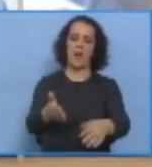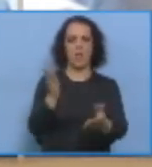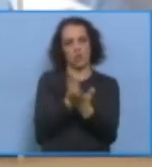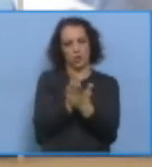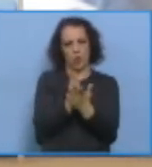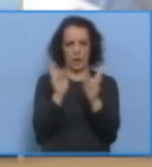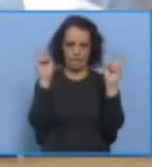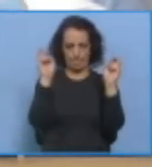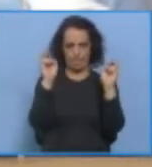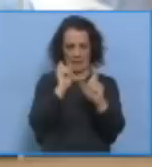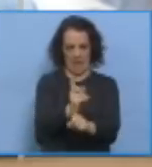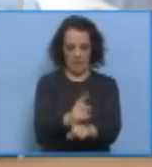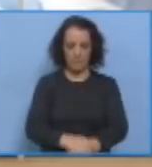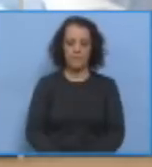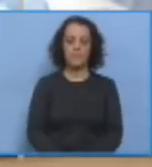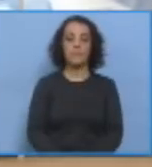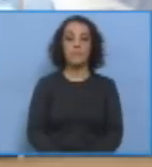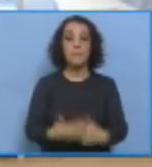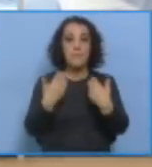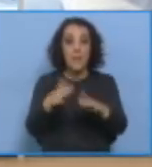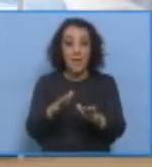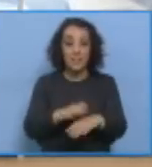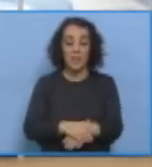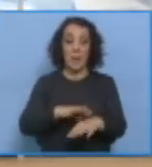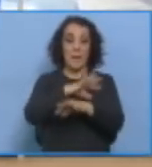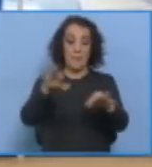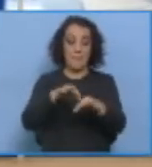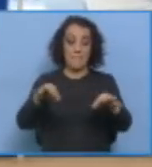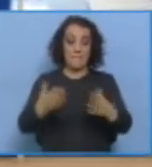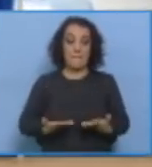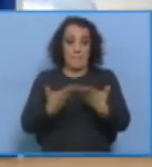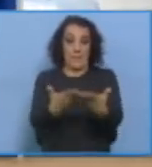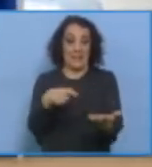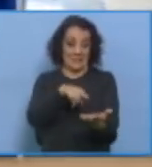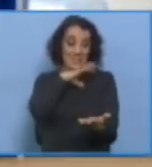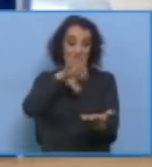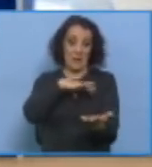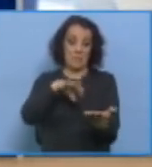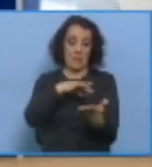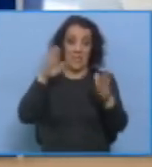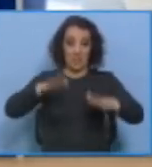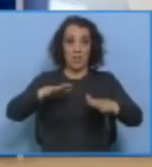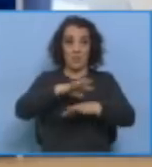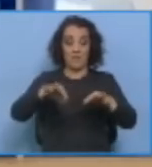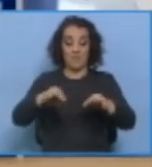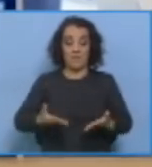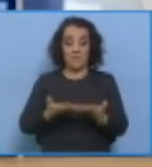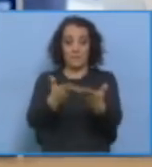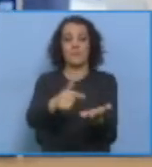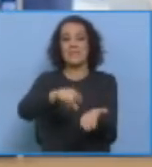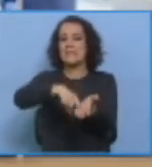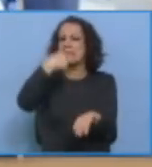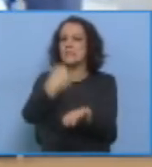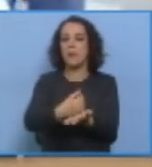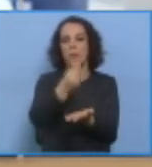E invariavelmente, a prenda que essa família islâmica oferece à escola é invariavelmente um prato